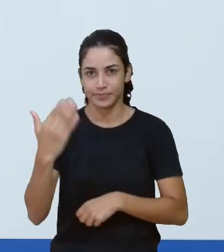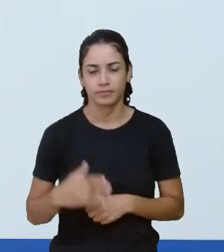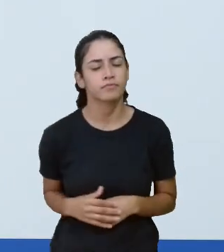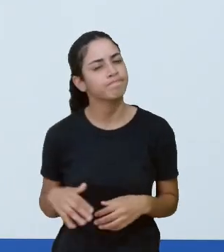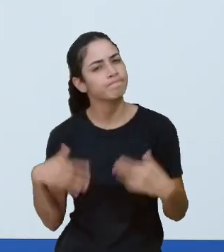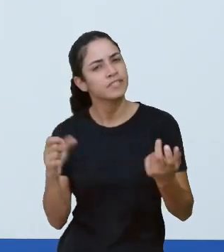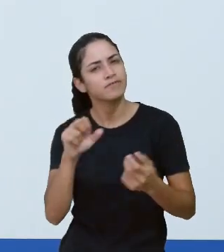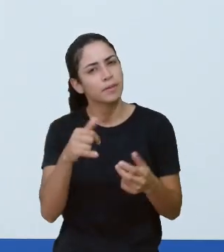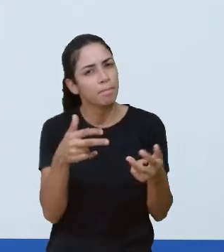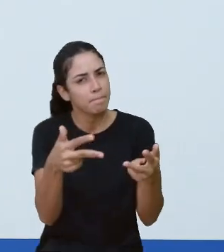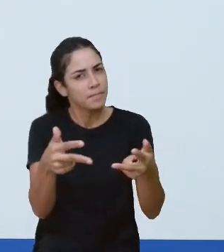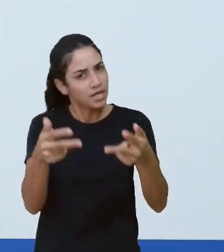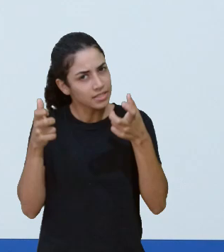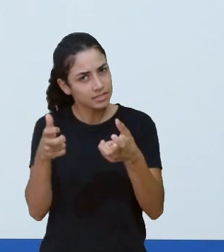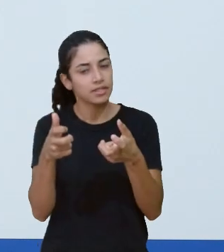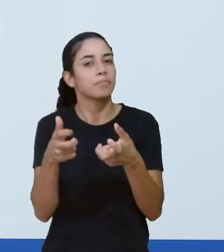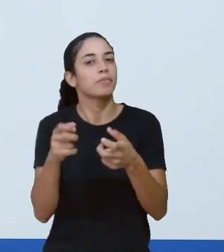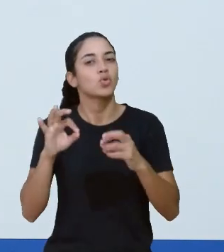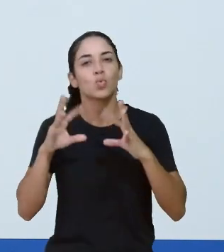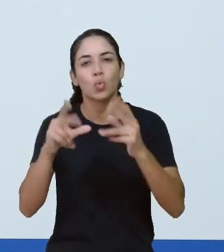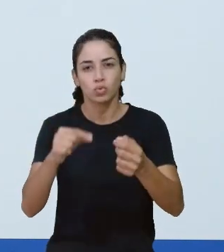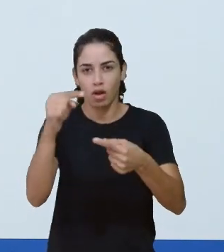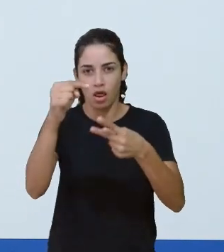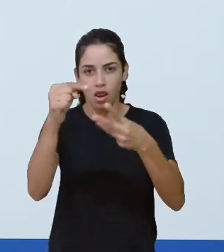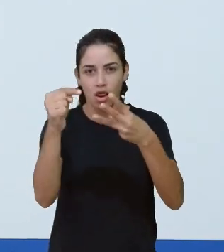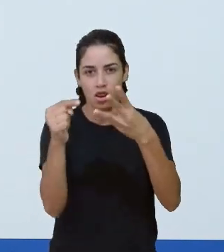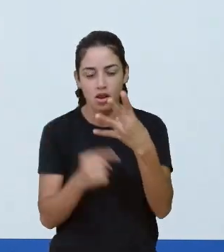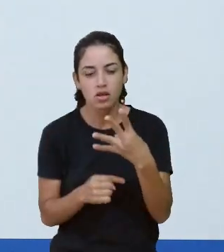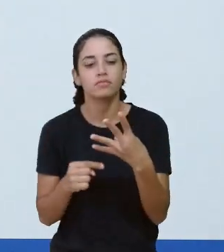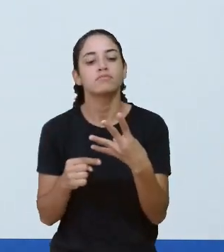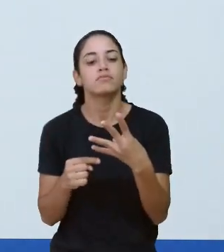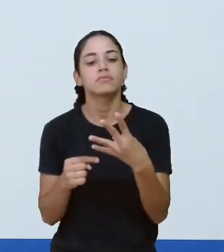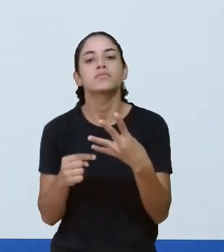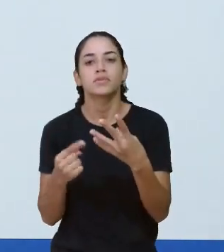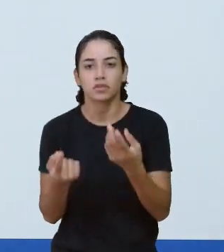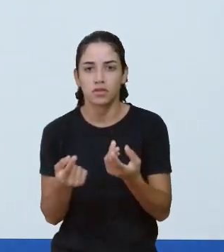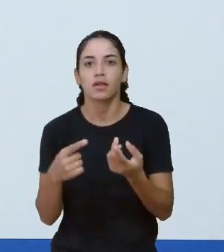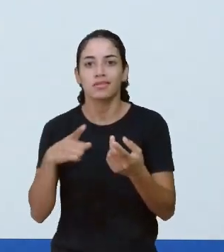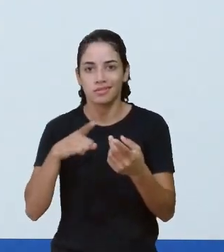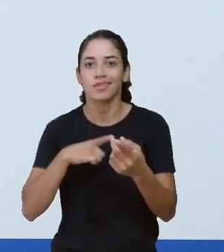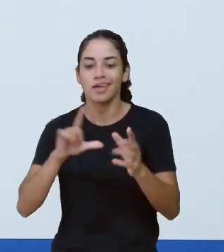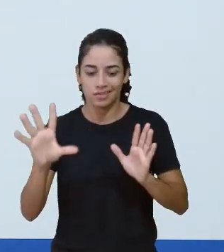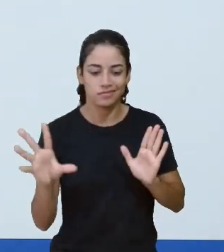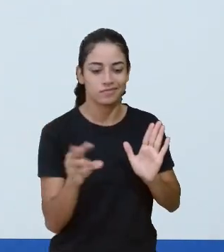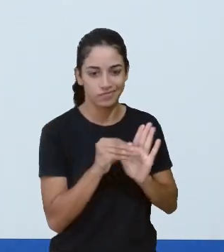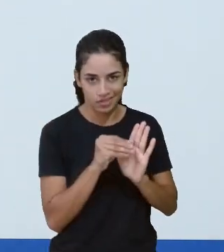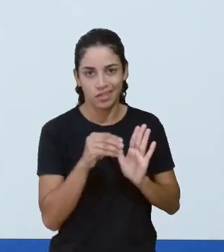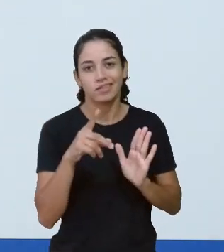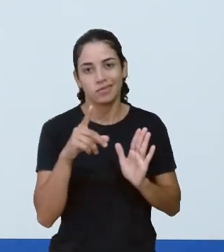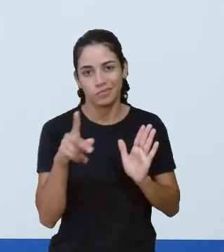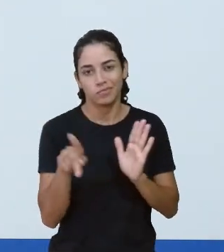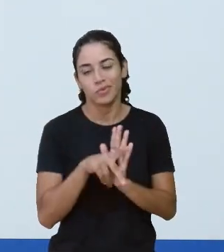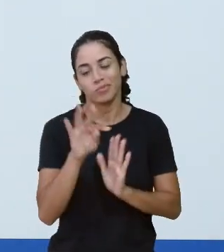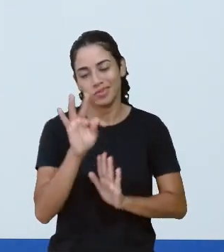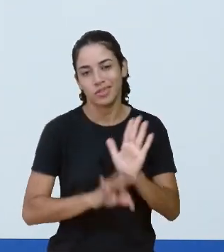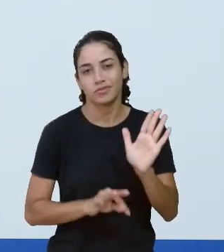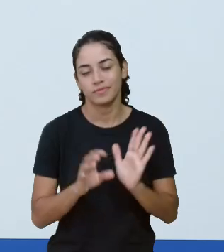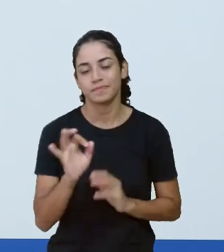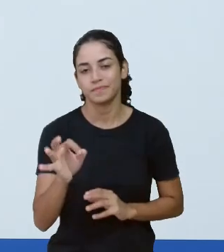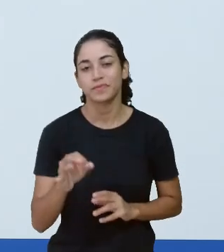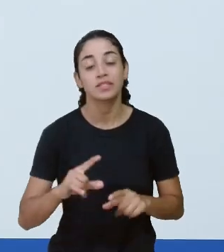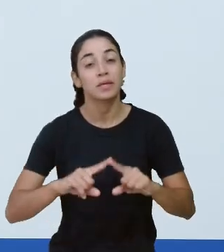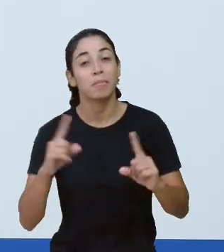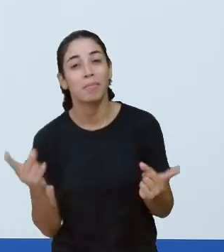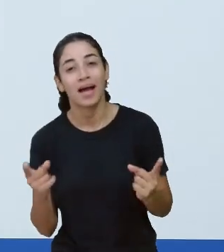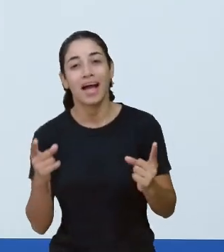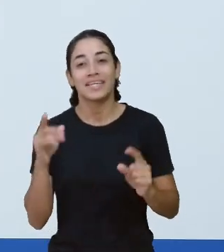repararem bem, todas as alternativas estão presentes no texto de alguma forma. E aí, às vezes, se